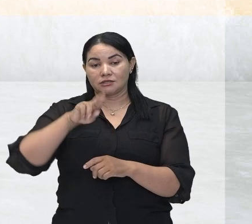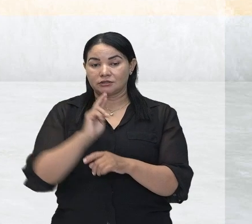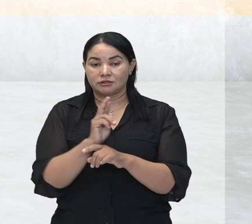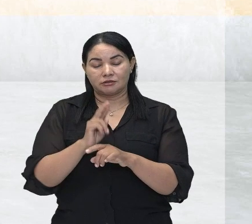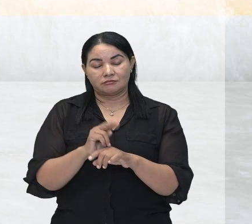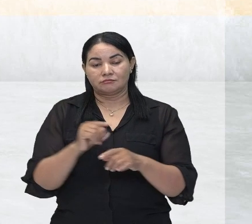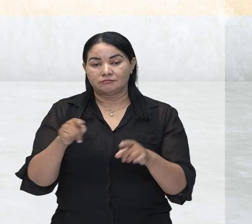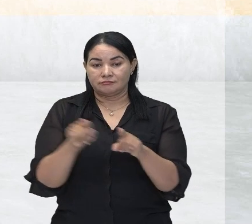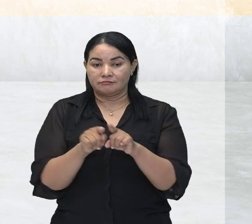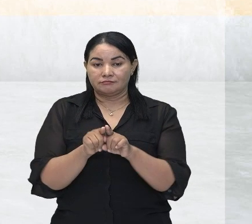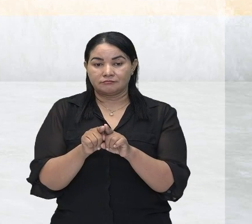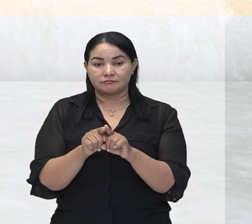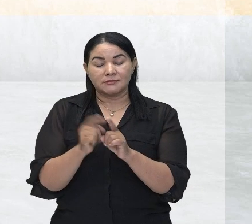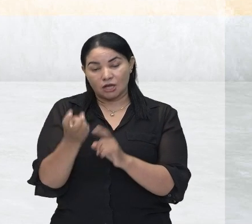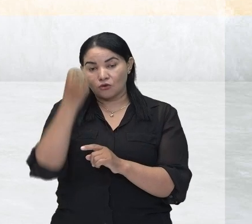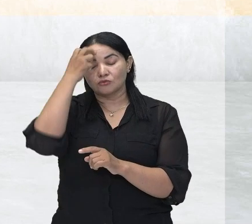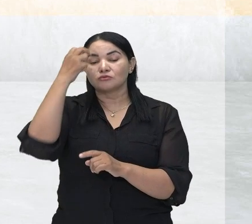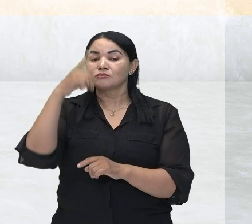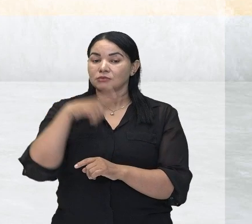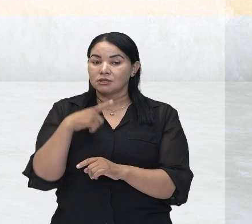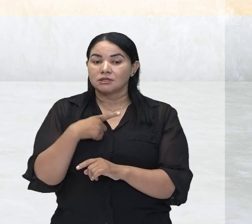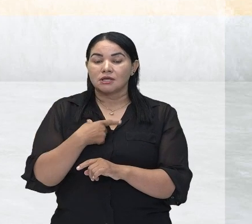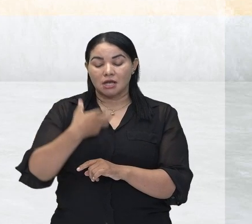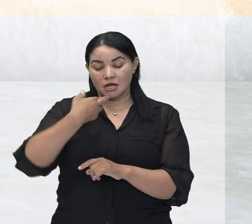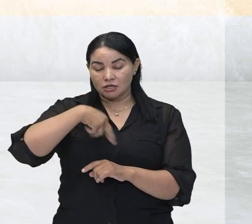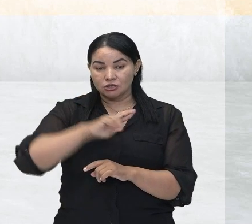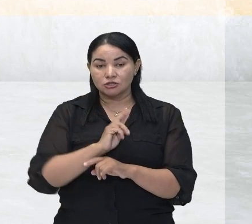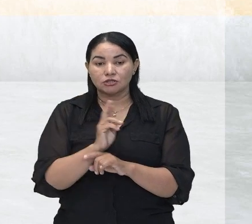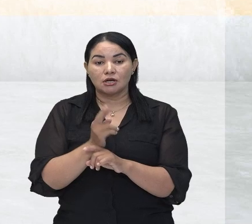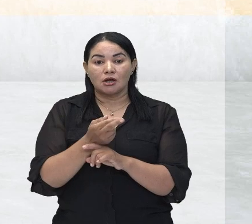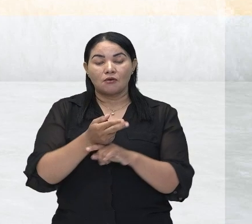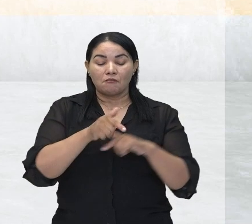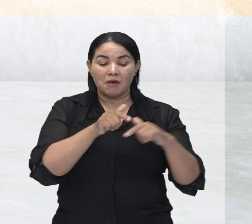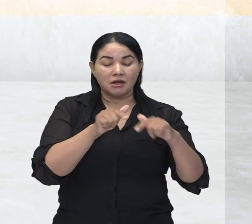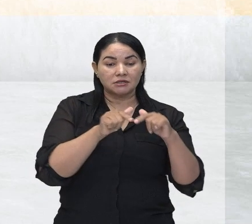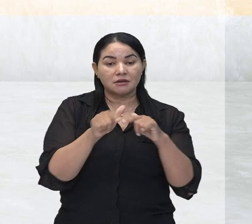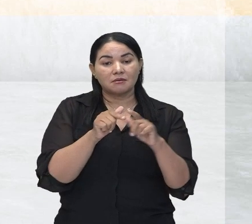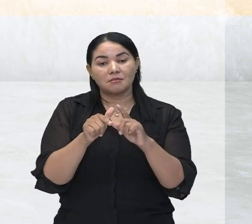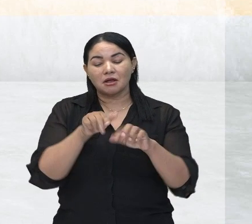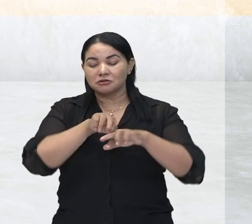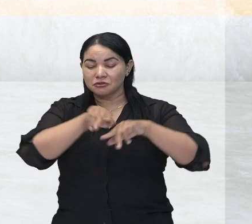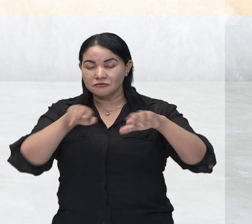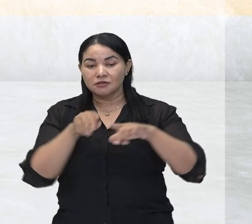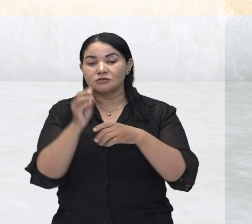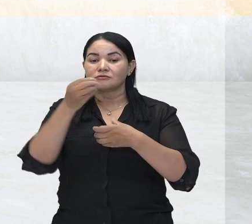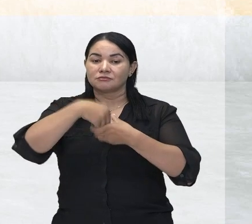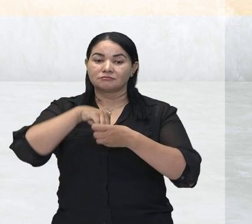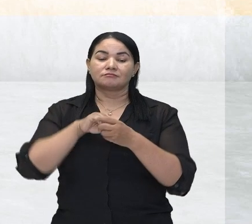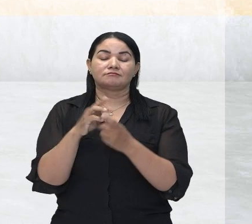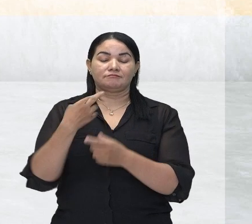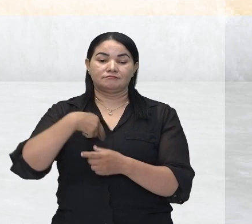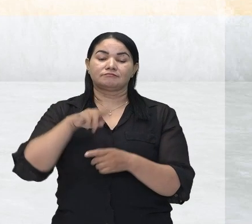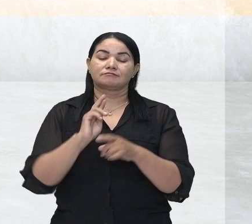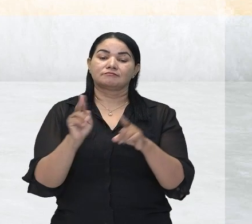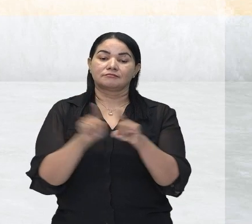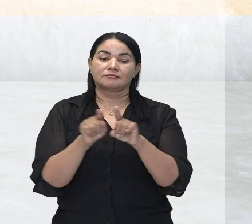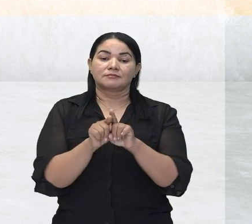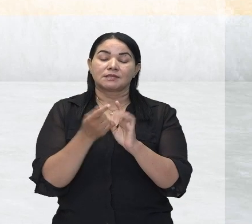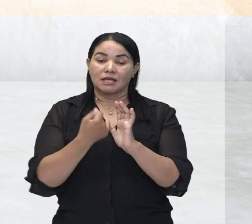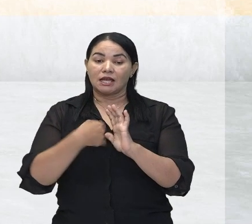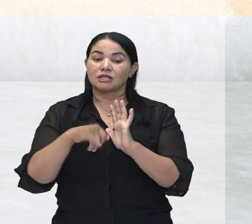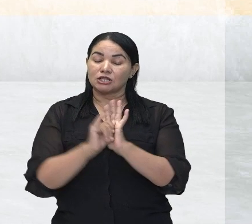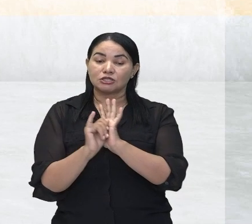práticas religiosas. Você não encontra uma cultura que não tenha prática religiosa. Então, tudo isso também identifica